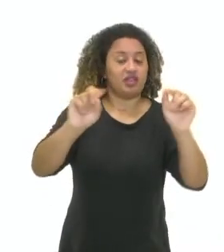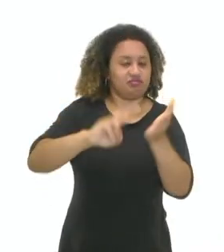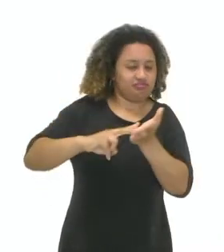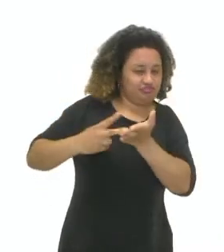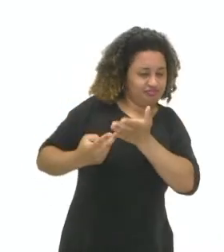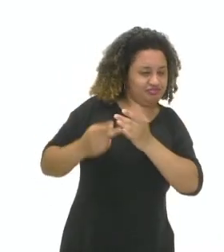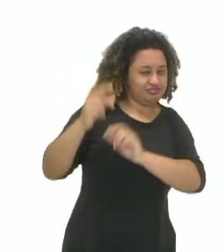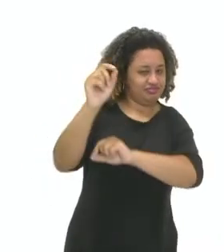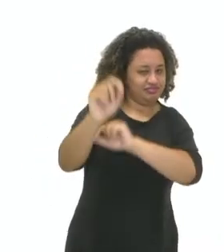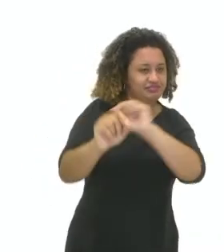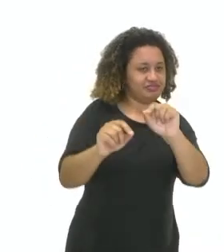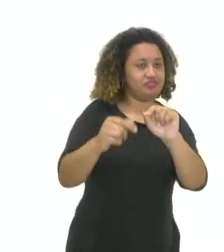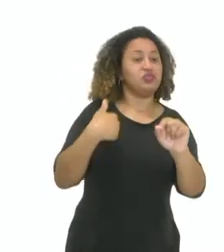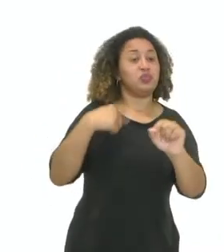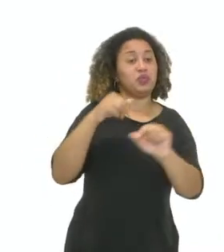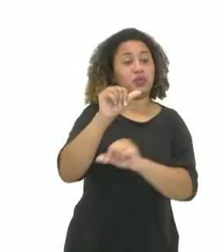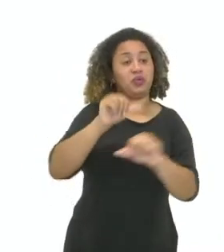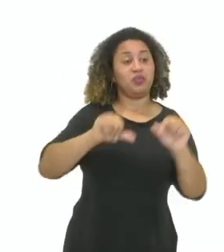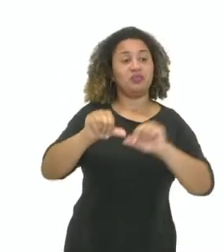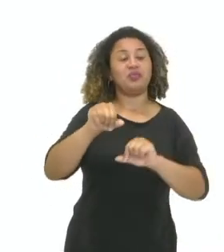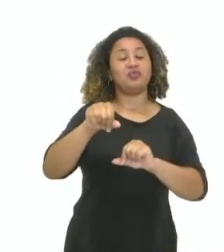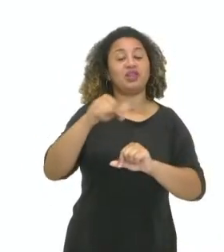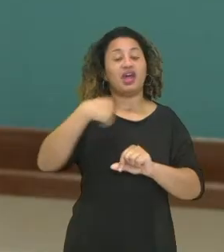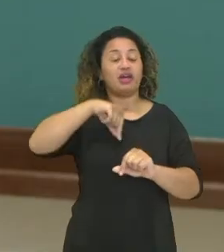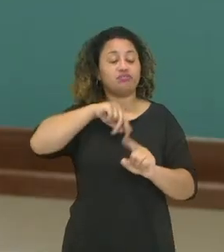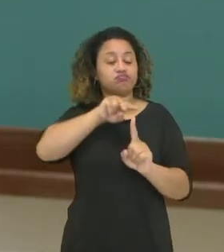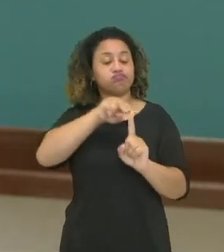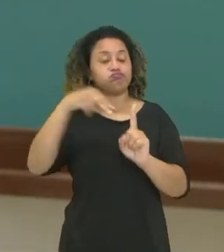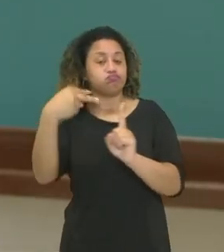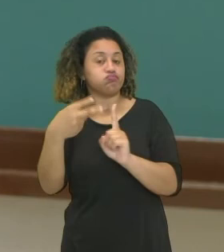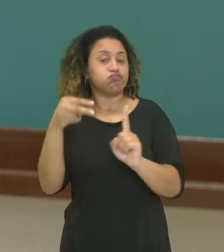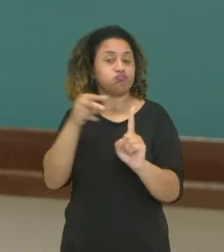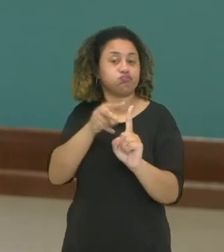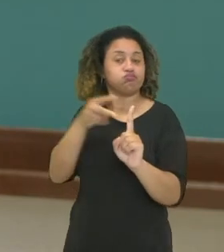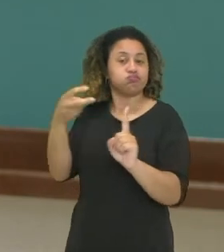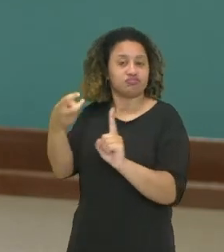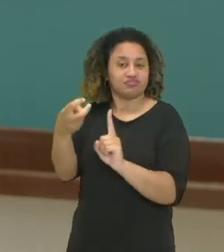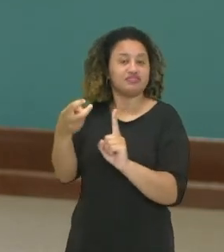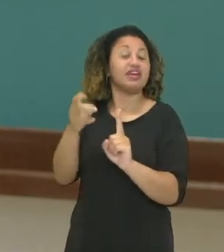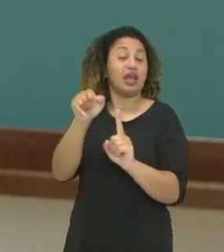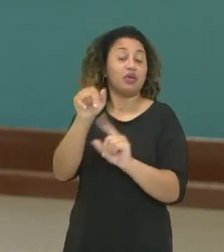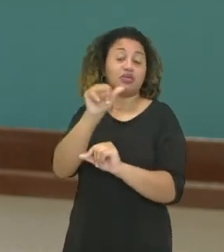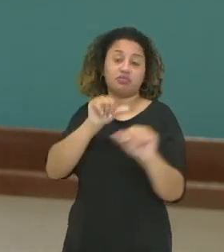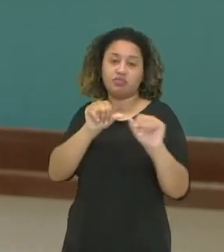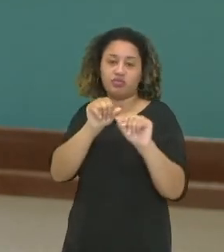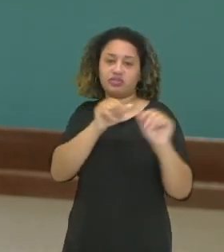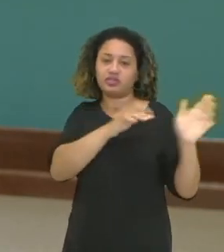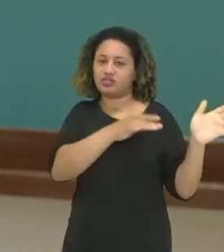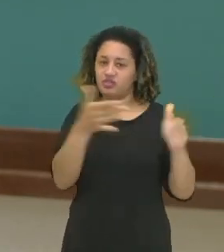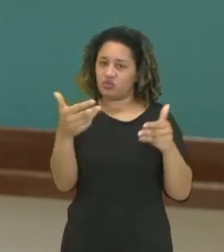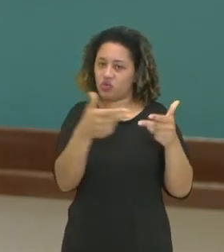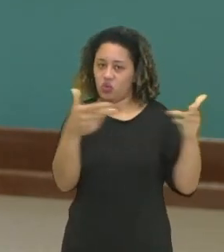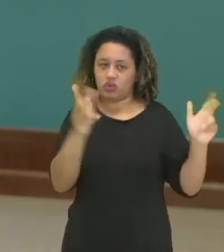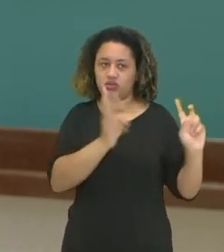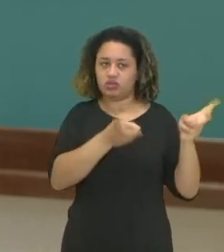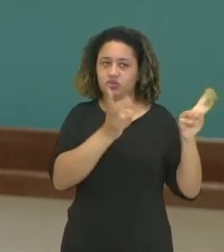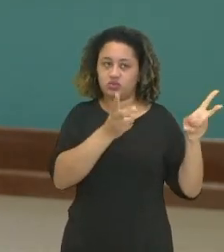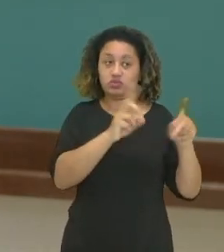miúdos, o que se altera é a nossa percepção de mundo. Isso que vai se alterar. Percebeu?